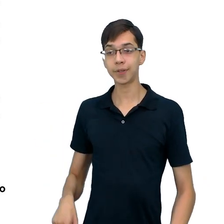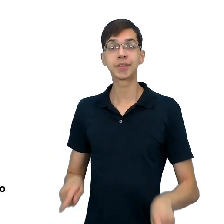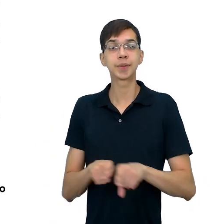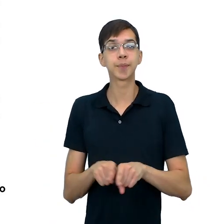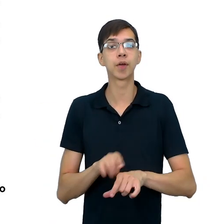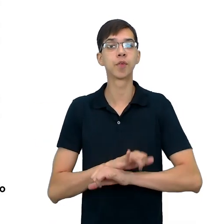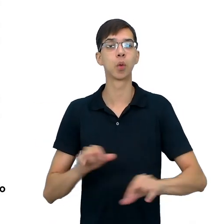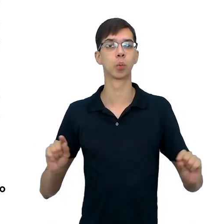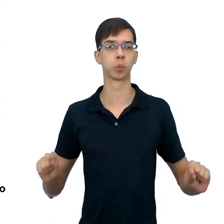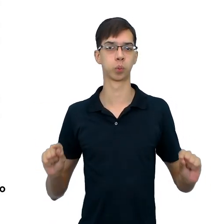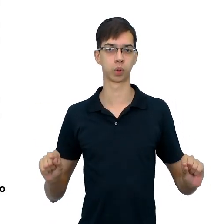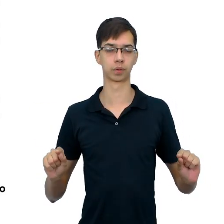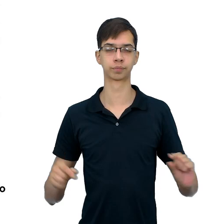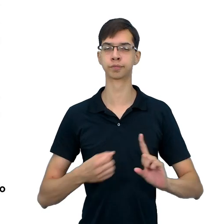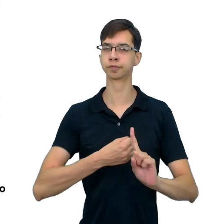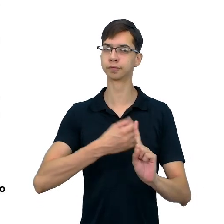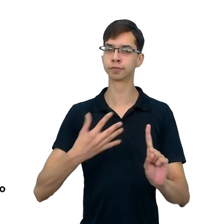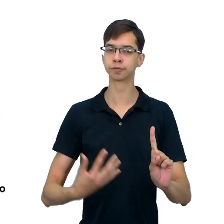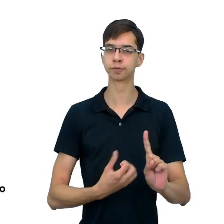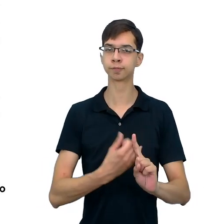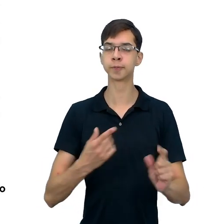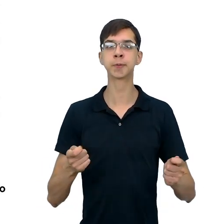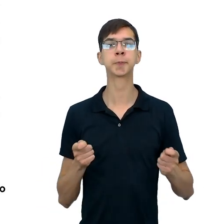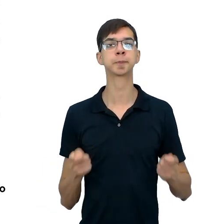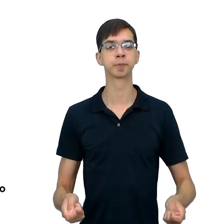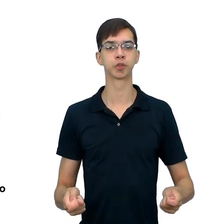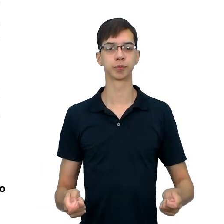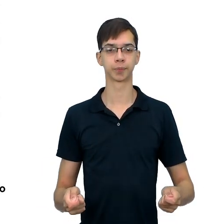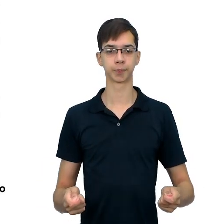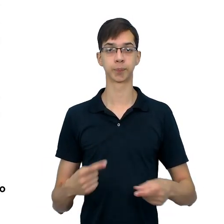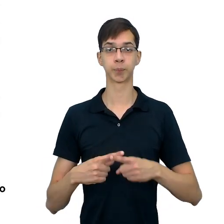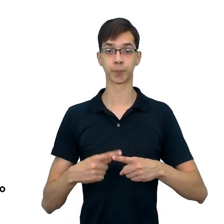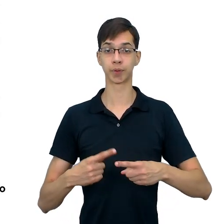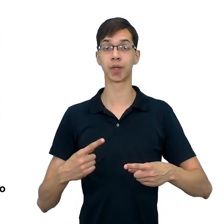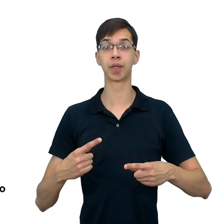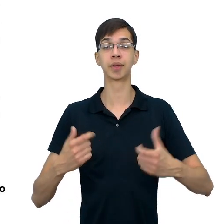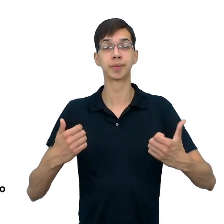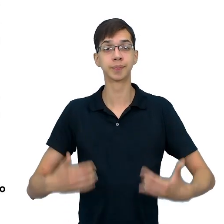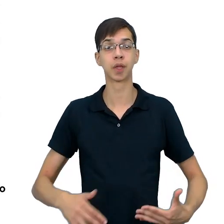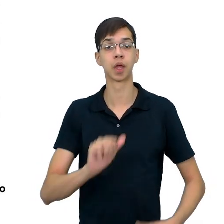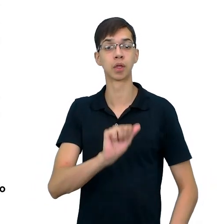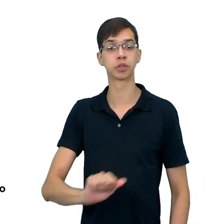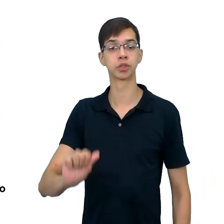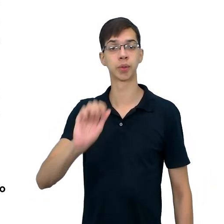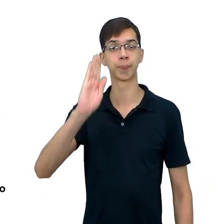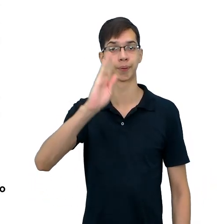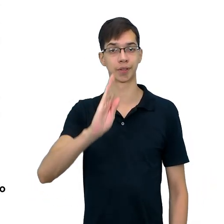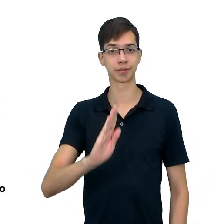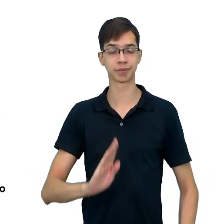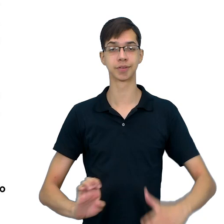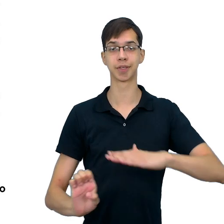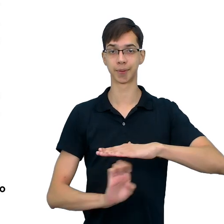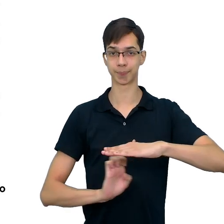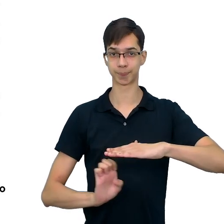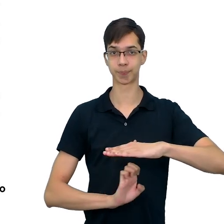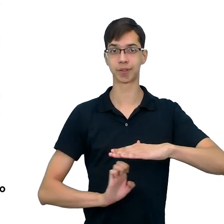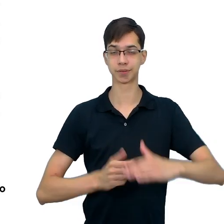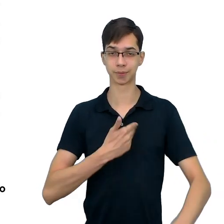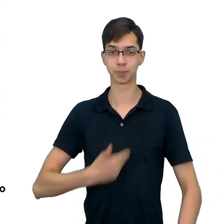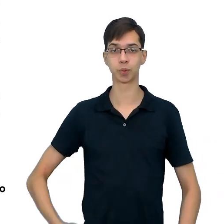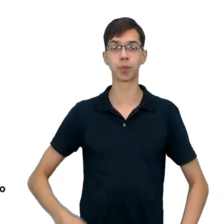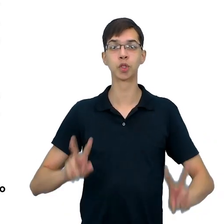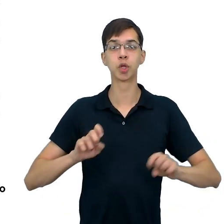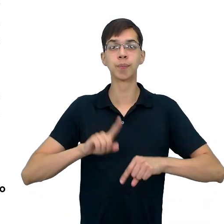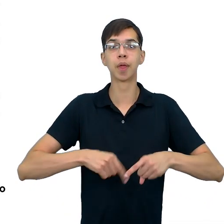né? Quando ele cita a Associação Brasileira de Empresas de Limpeza Pública e de Resíduos Especiais. Então,